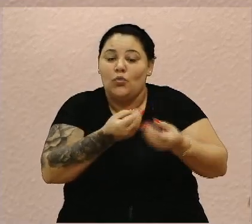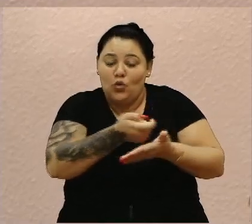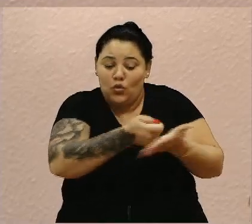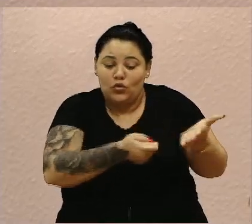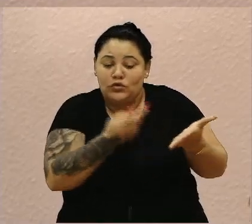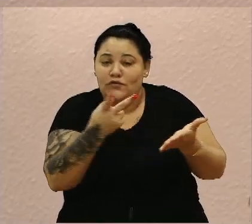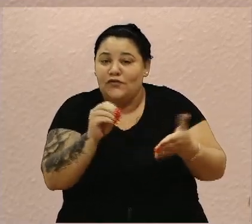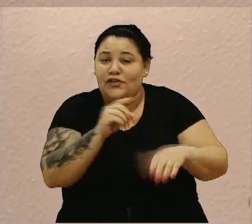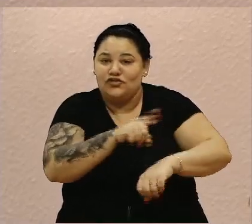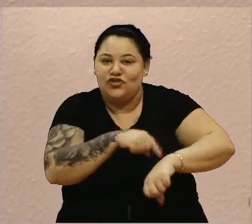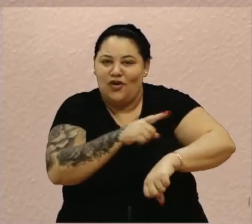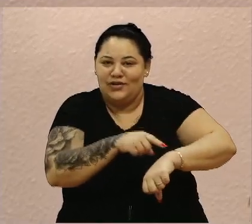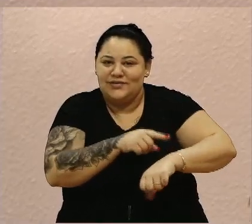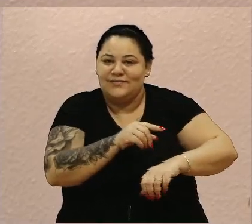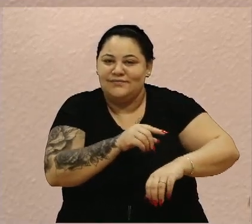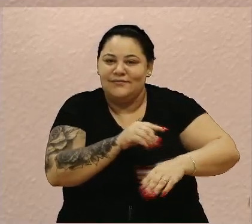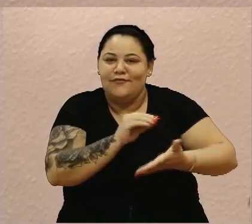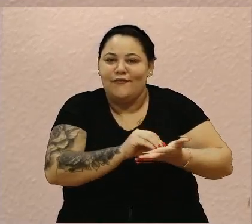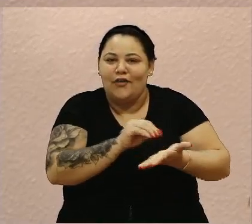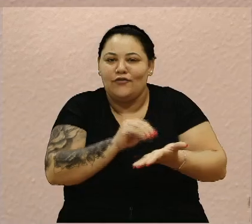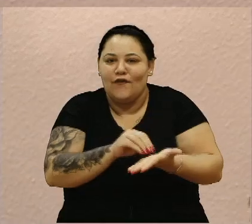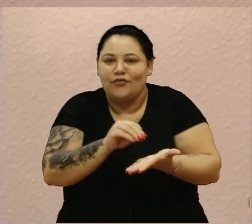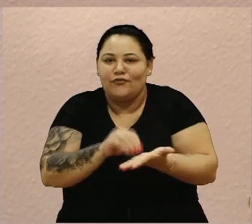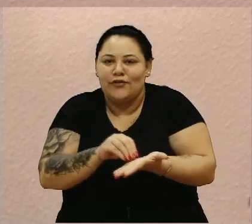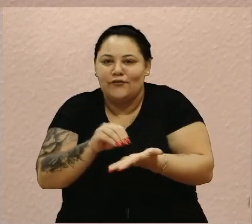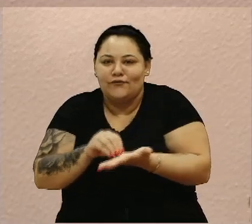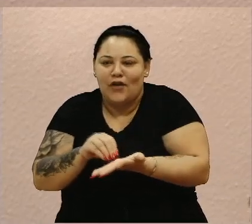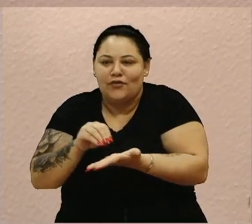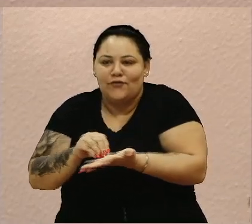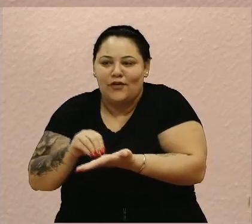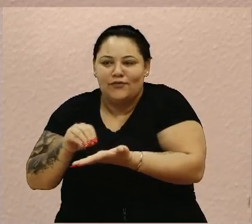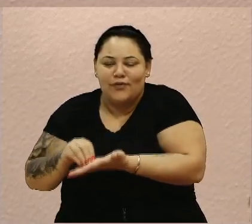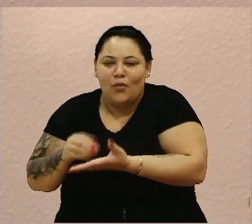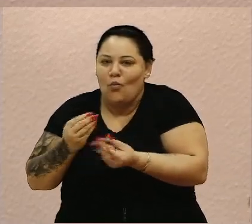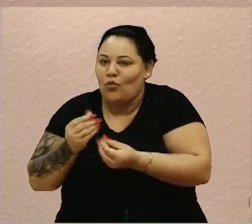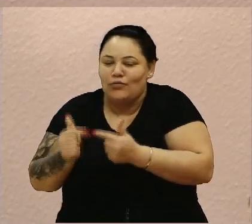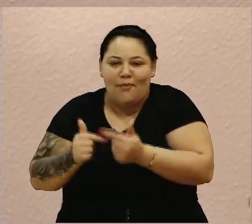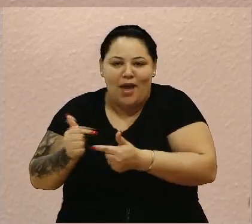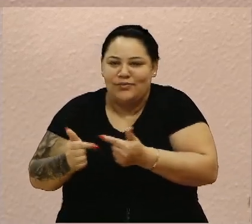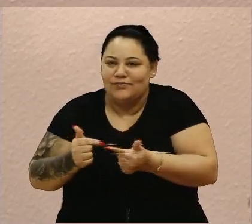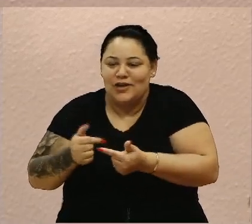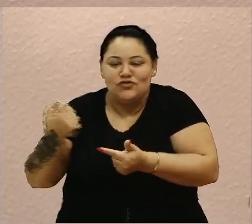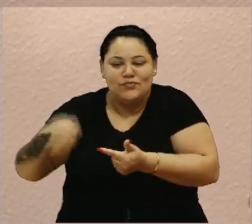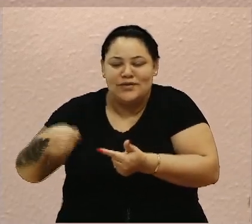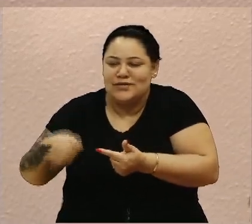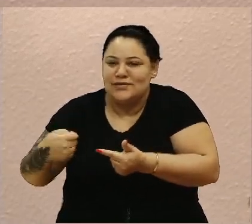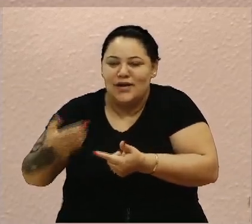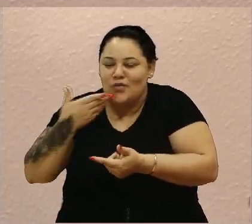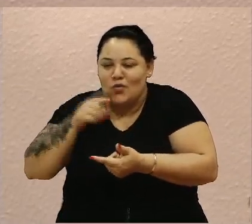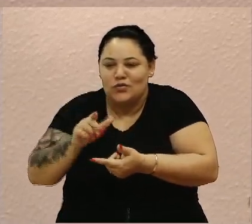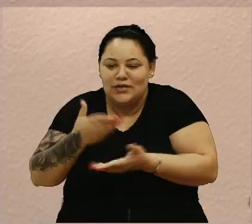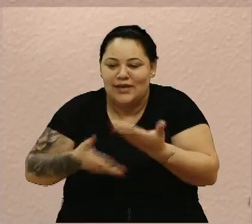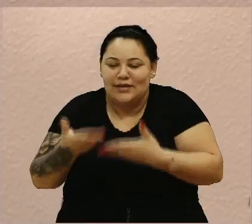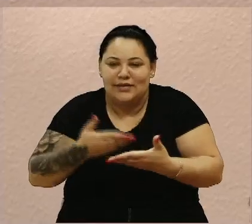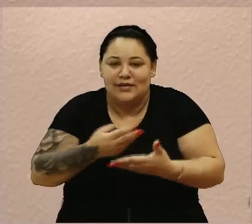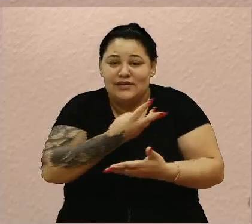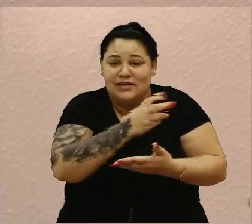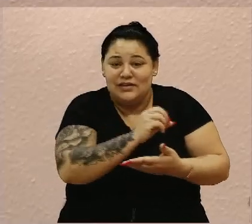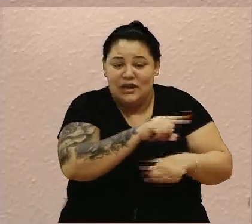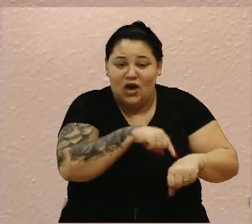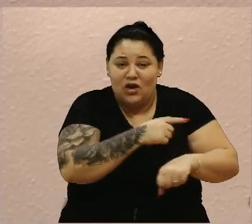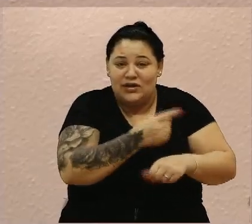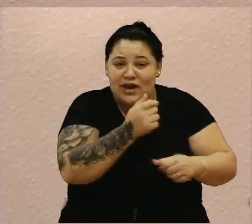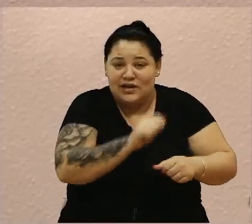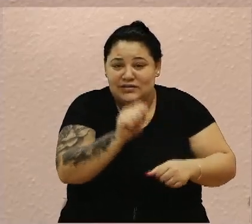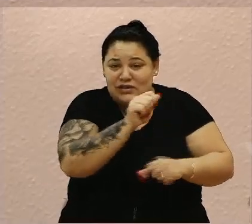horas, estão ficando buracos na administração pública. Nós precisamos de concursos de 30 horas no caso de assistentes sociais e de 40 horas no